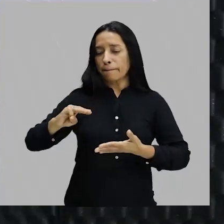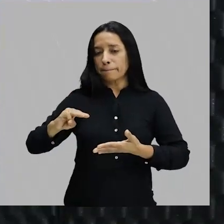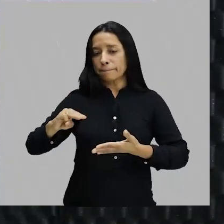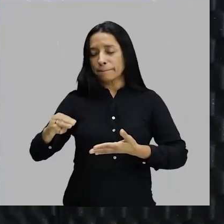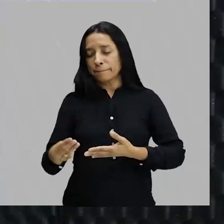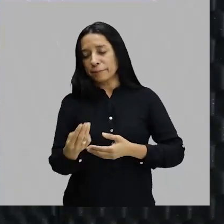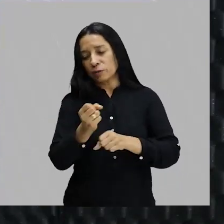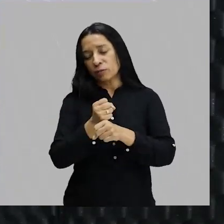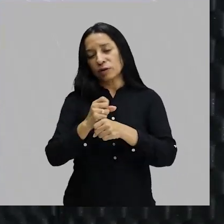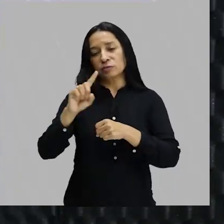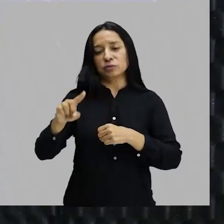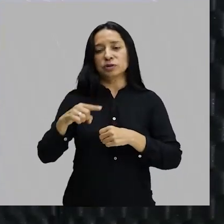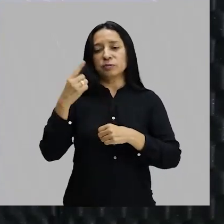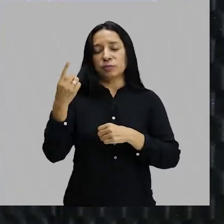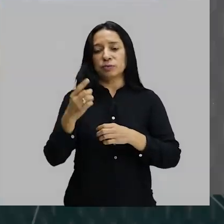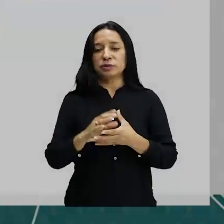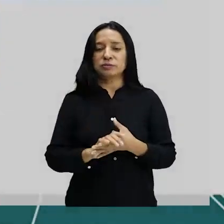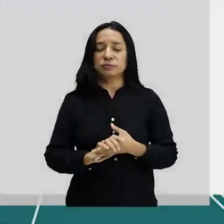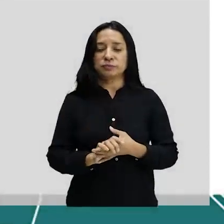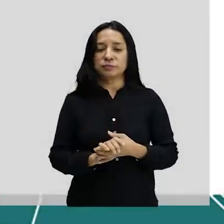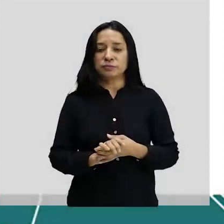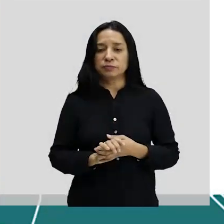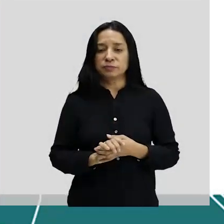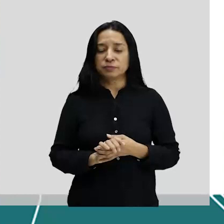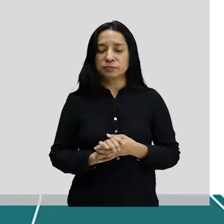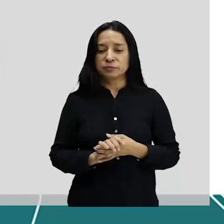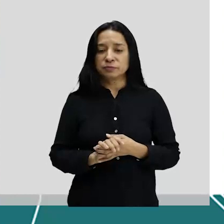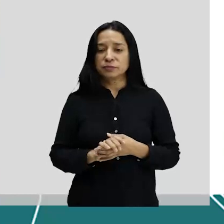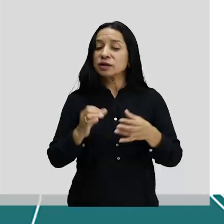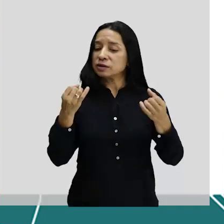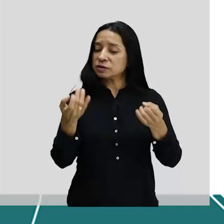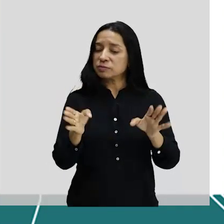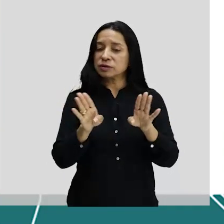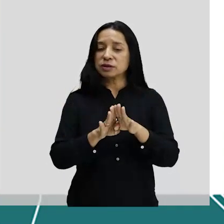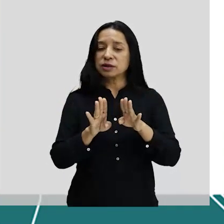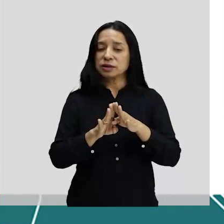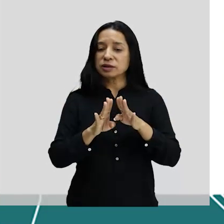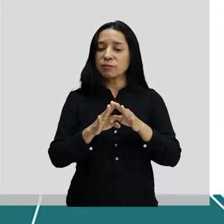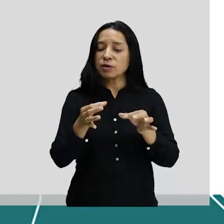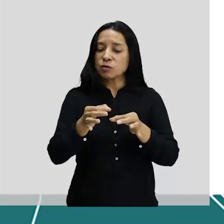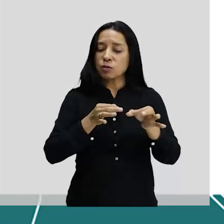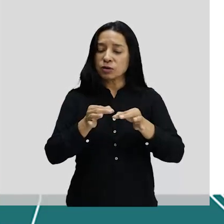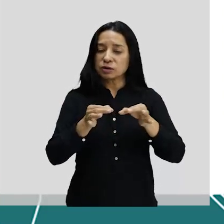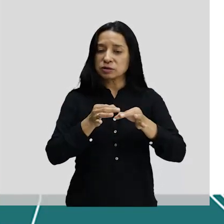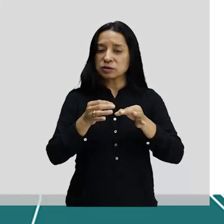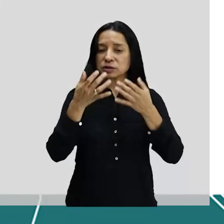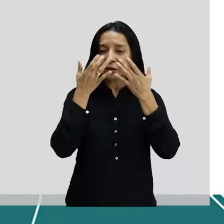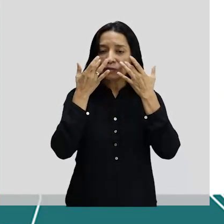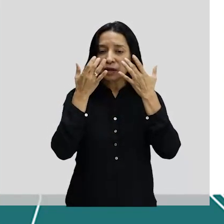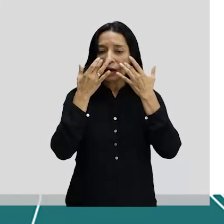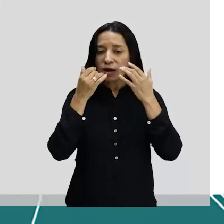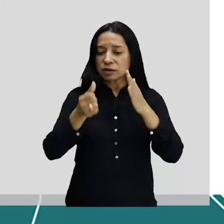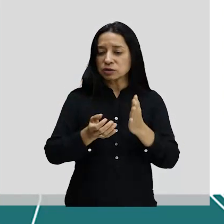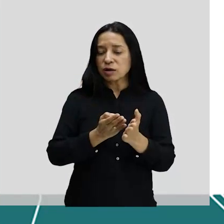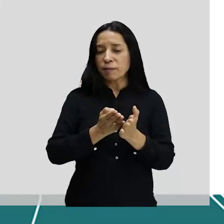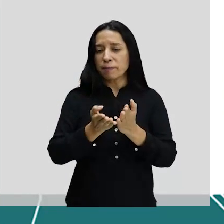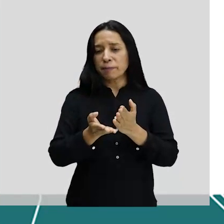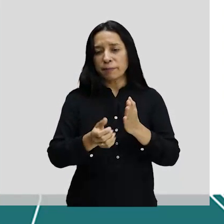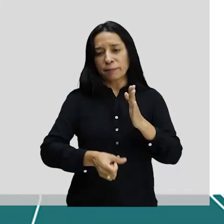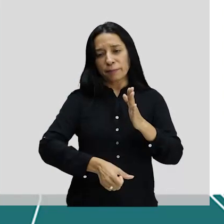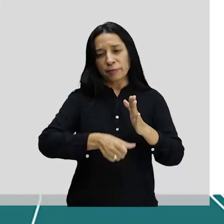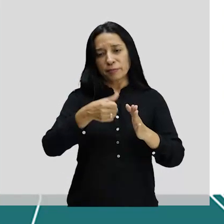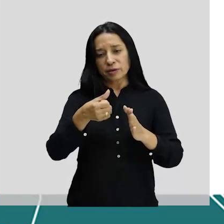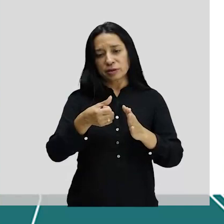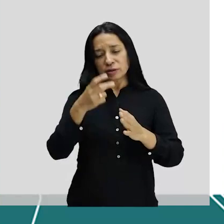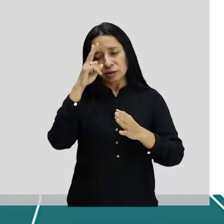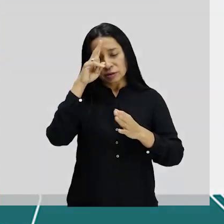Renascimento. Então, quando você fala da fase basilical, você fala de uma sofisticação nessa arte que era muito primária. Lembra dos mosaicos que eu